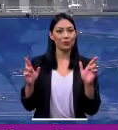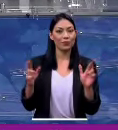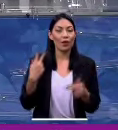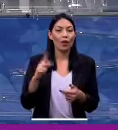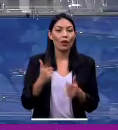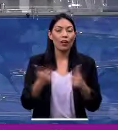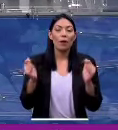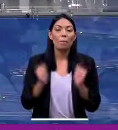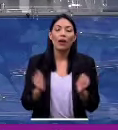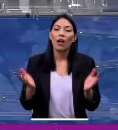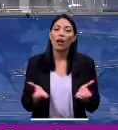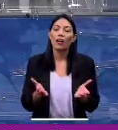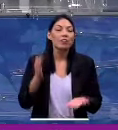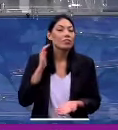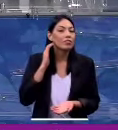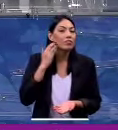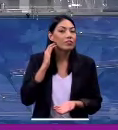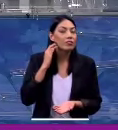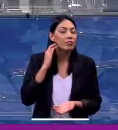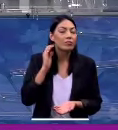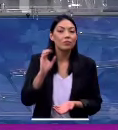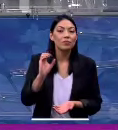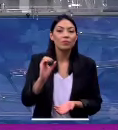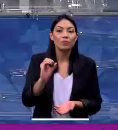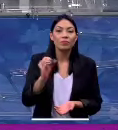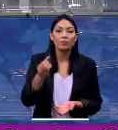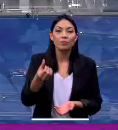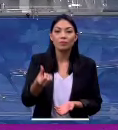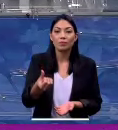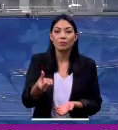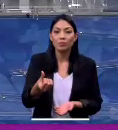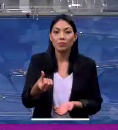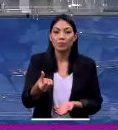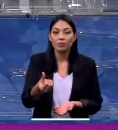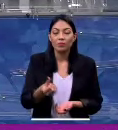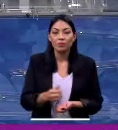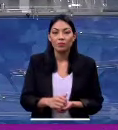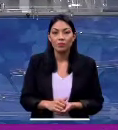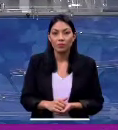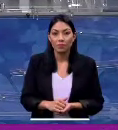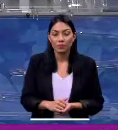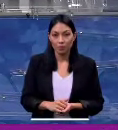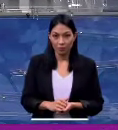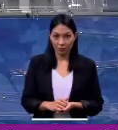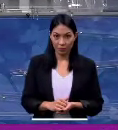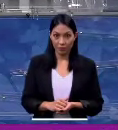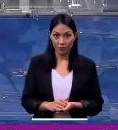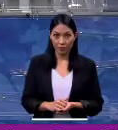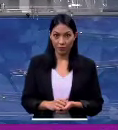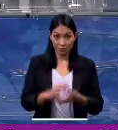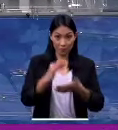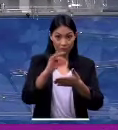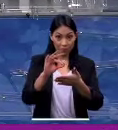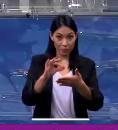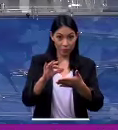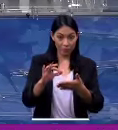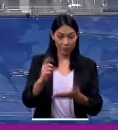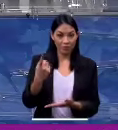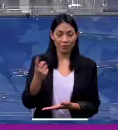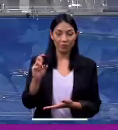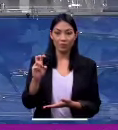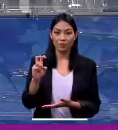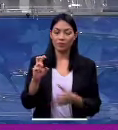pode vir com este número. Bola rosa, número 06. Rosa 06. Vamos confirmar os 15